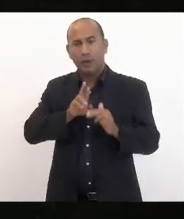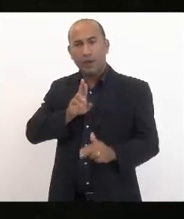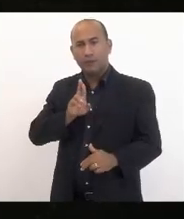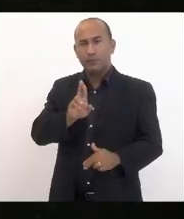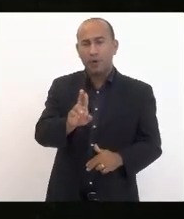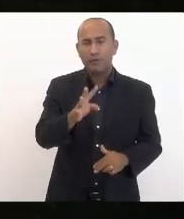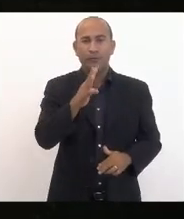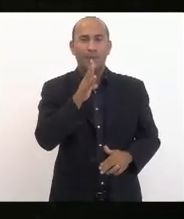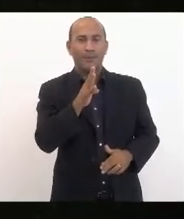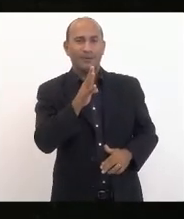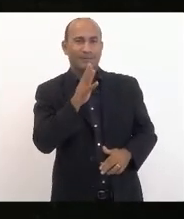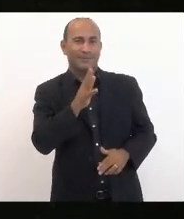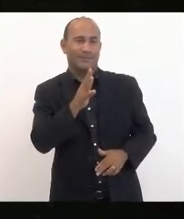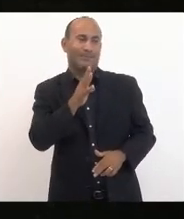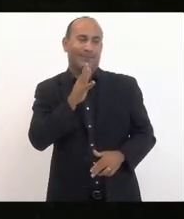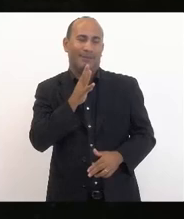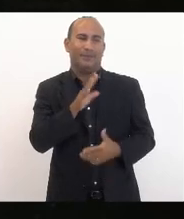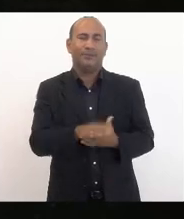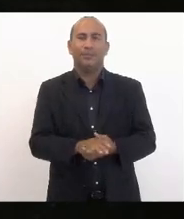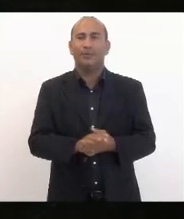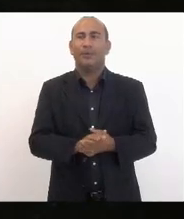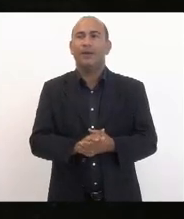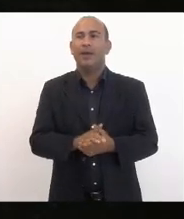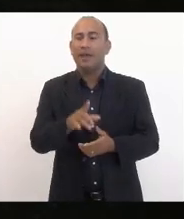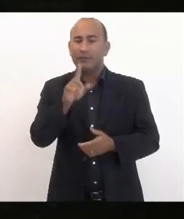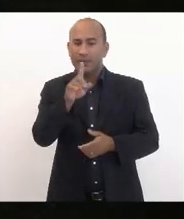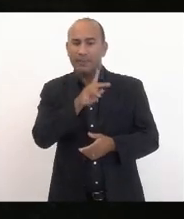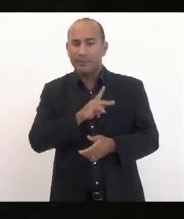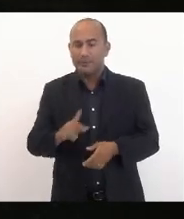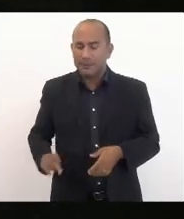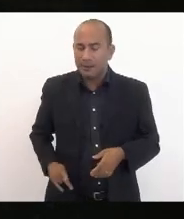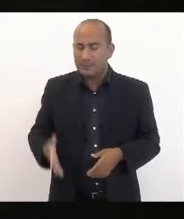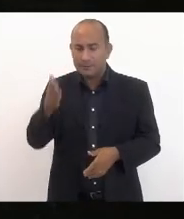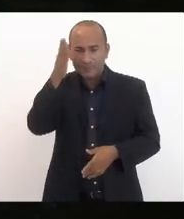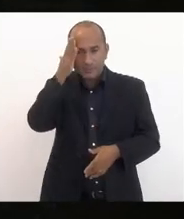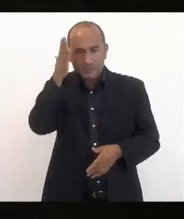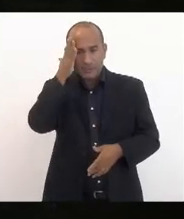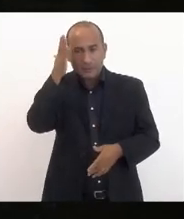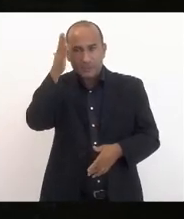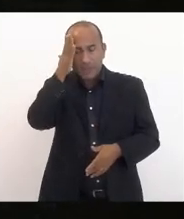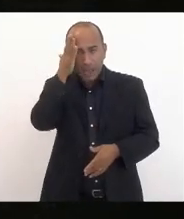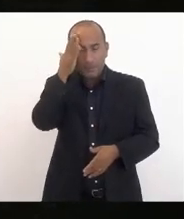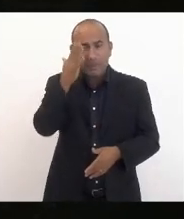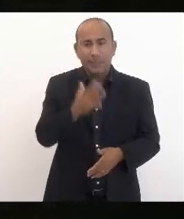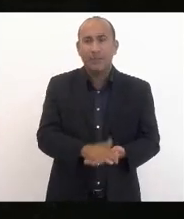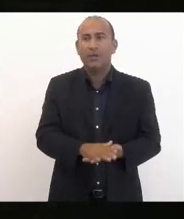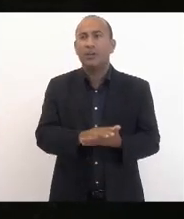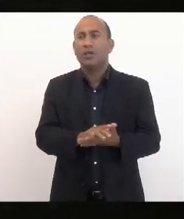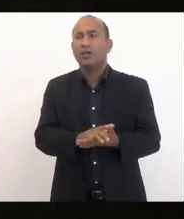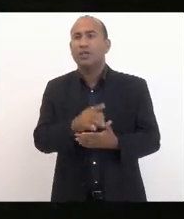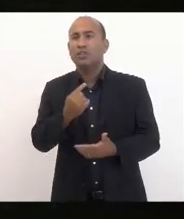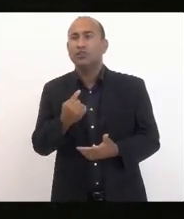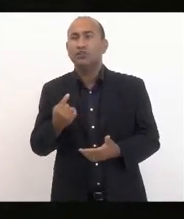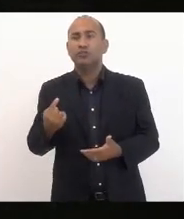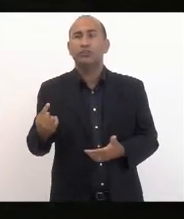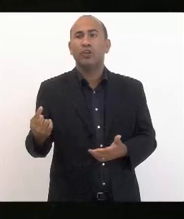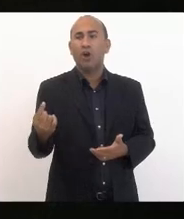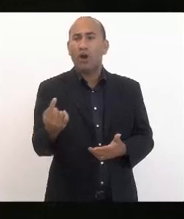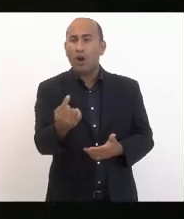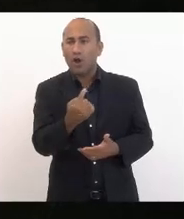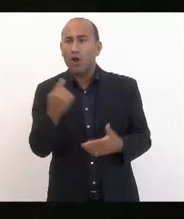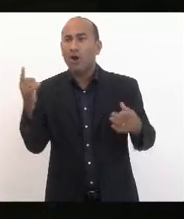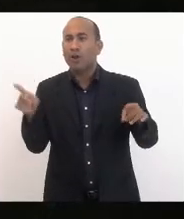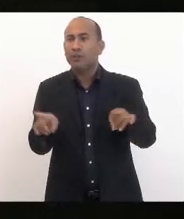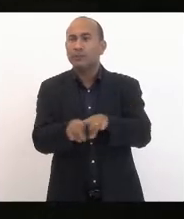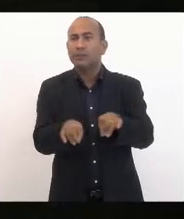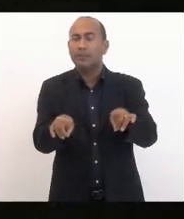ao reconhecimento, e Vossa Excelência sabe, presidenta, nós também